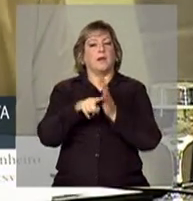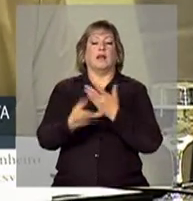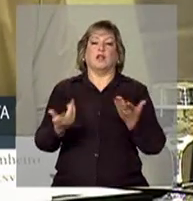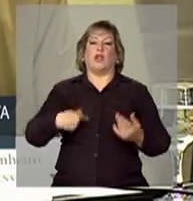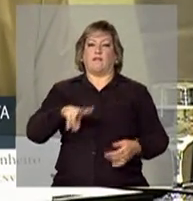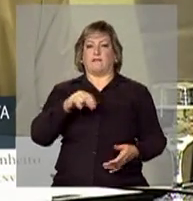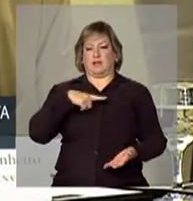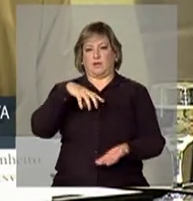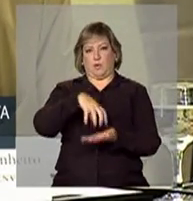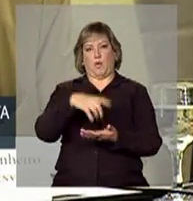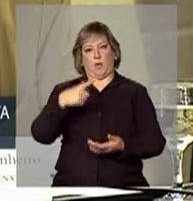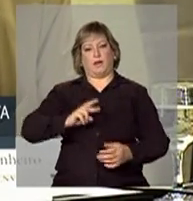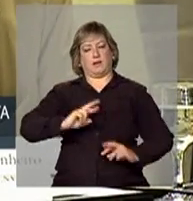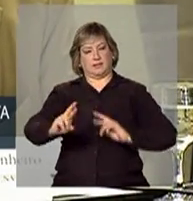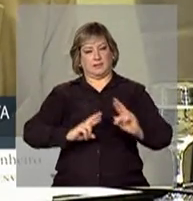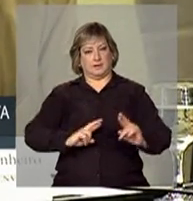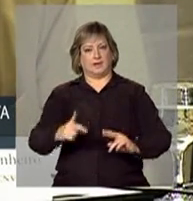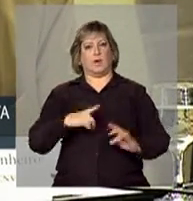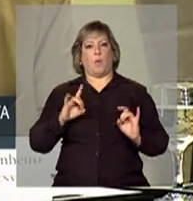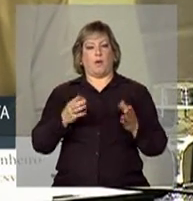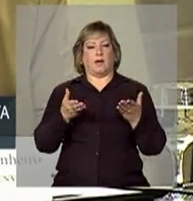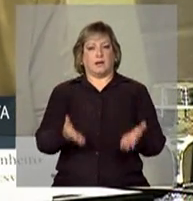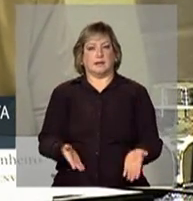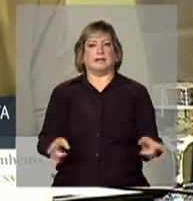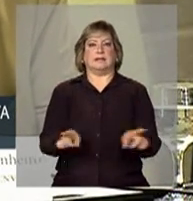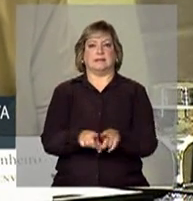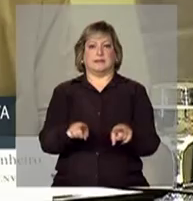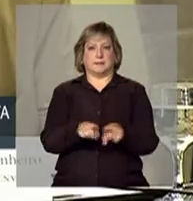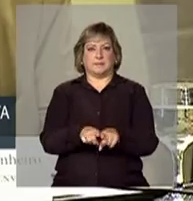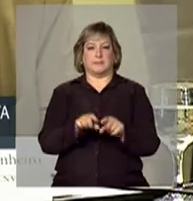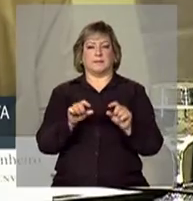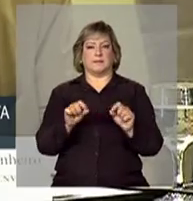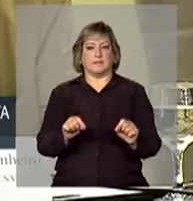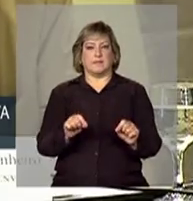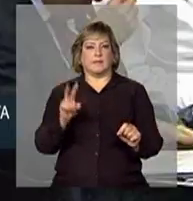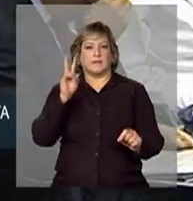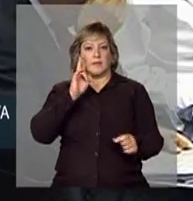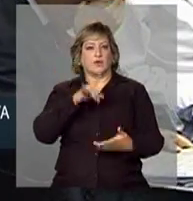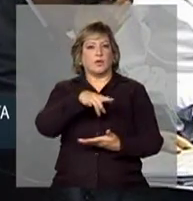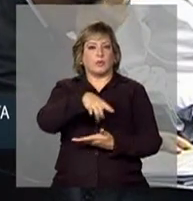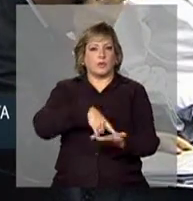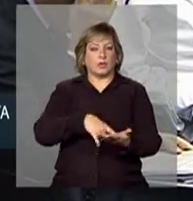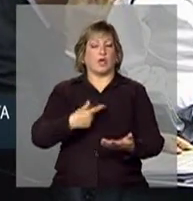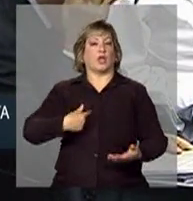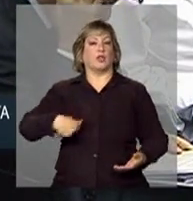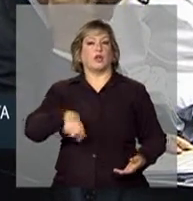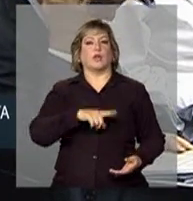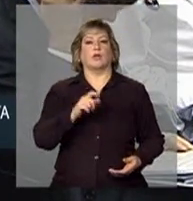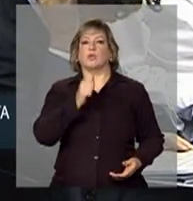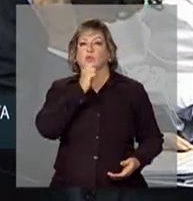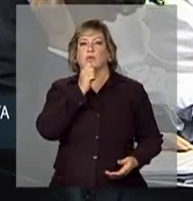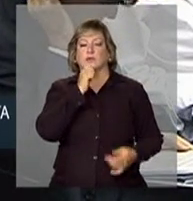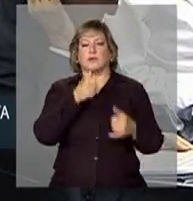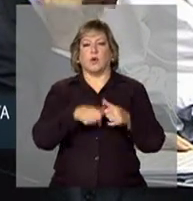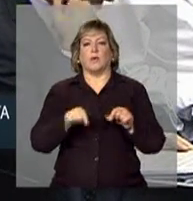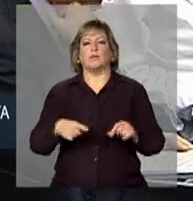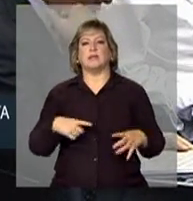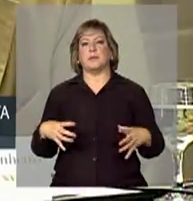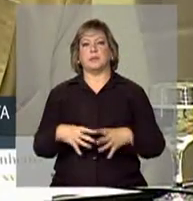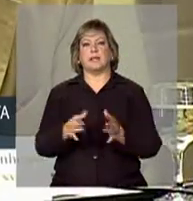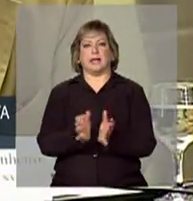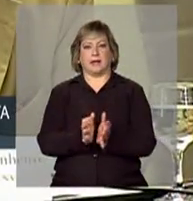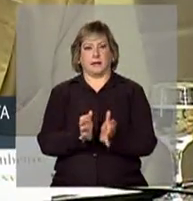nós vamos ter outra resposta qualificada. Então, também não é campeonato de documento inédito. Nós não estamos nessa competição mundial, né?